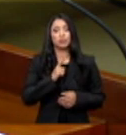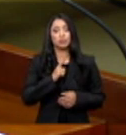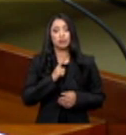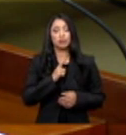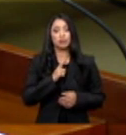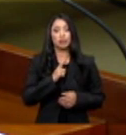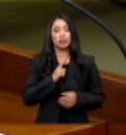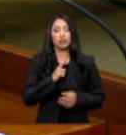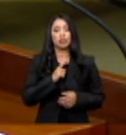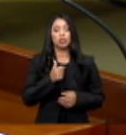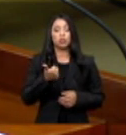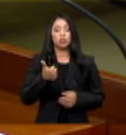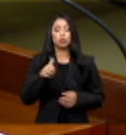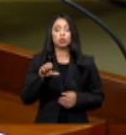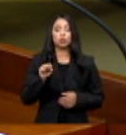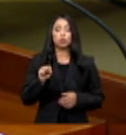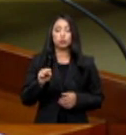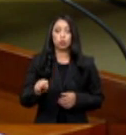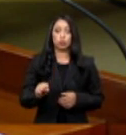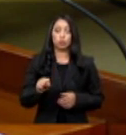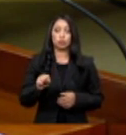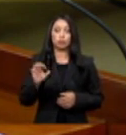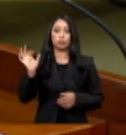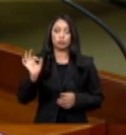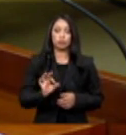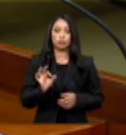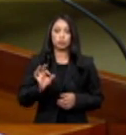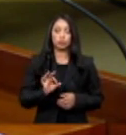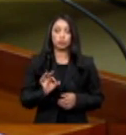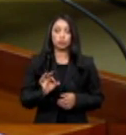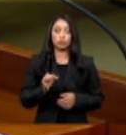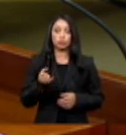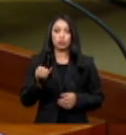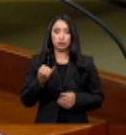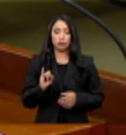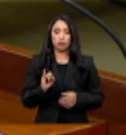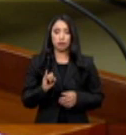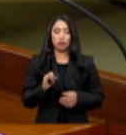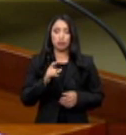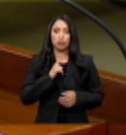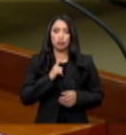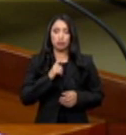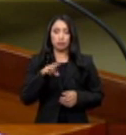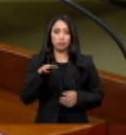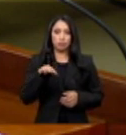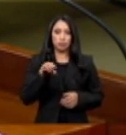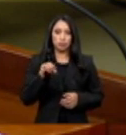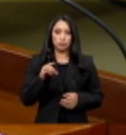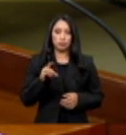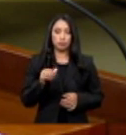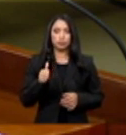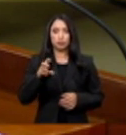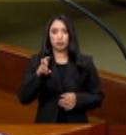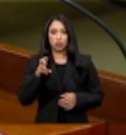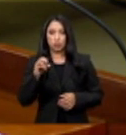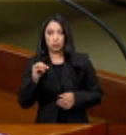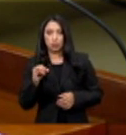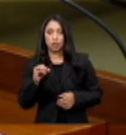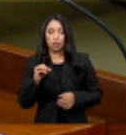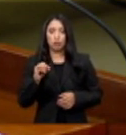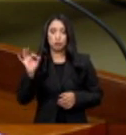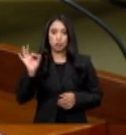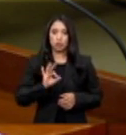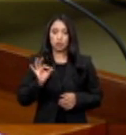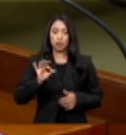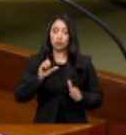modal ferroviário em 18%. Com a prorrogação antecipada, nós teremos um modal rodoviário de 50% da nossa cadeia